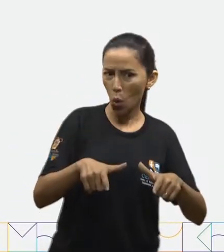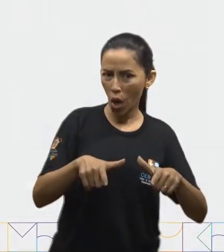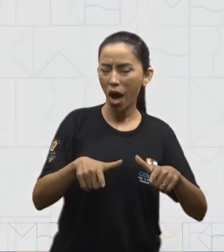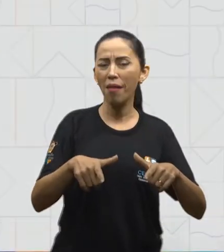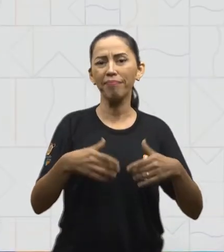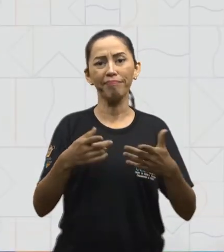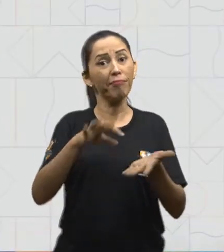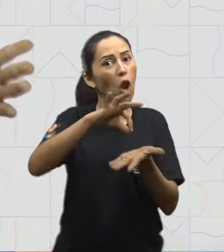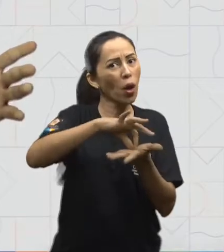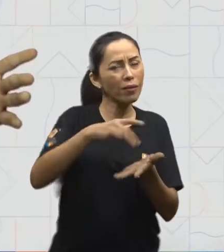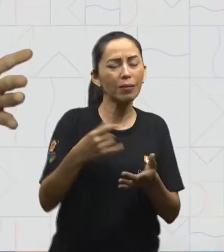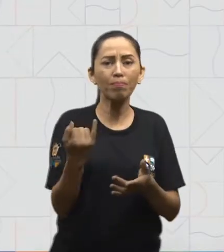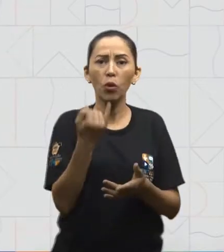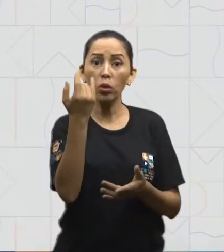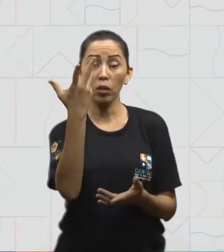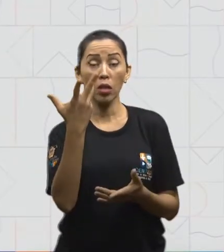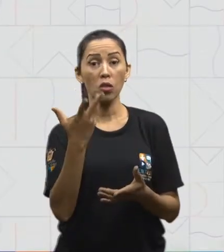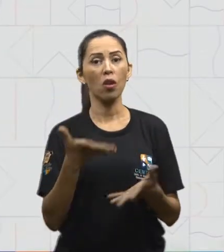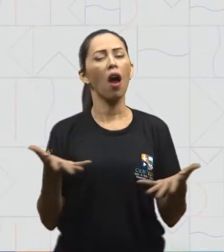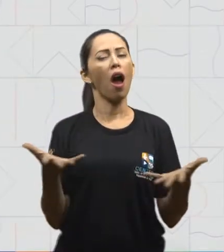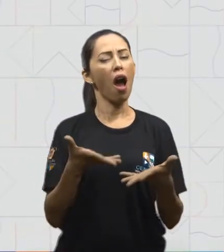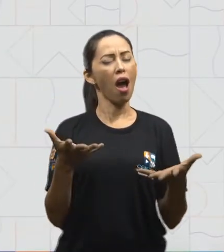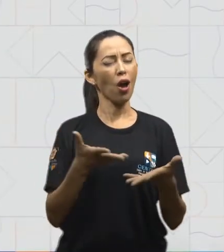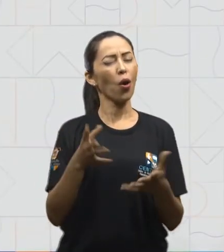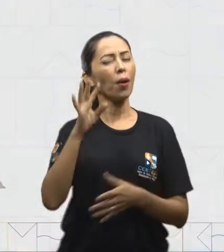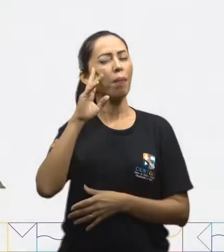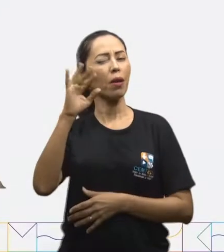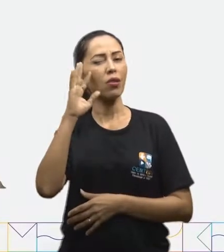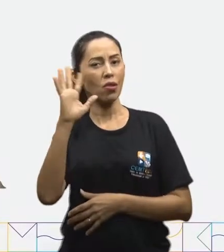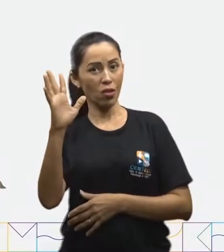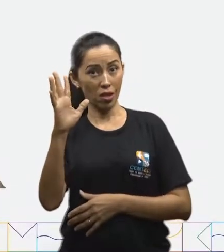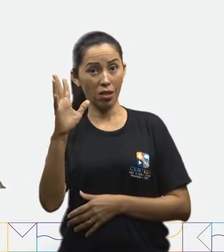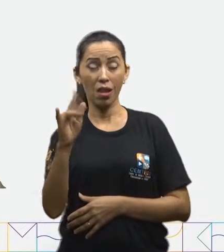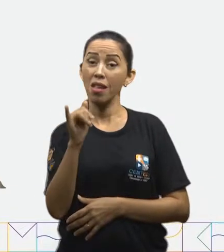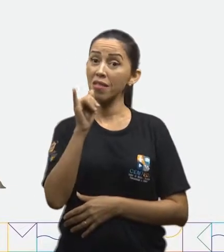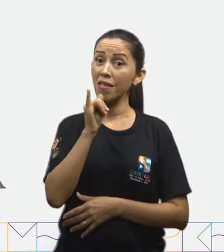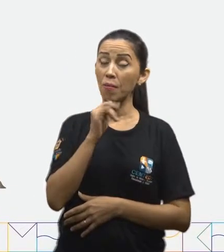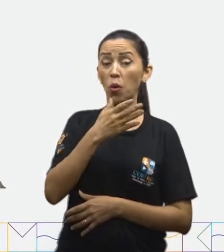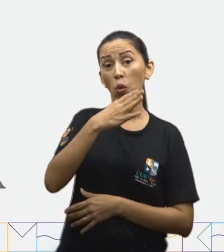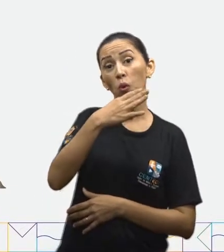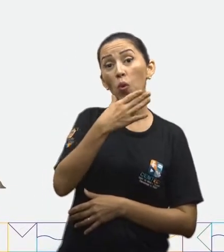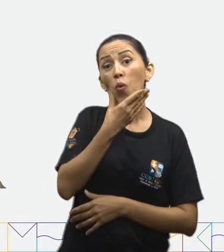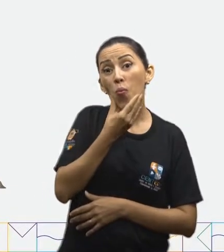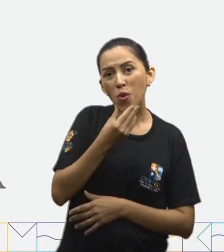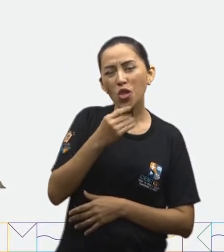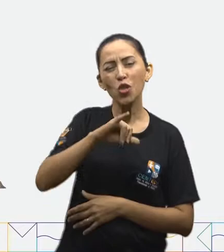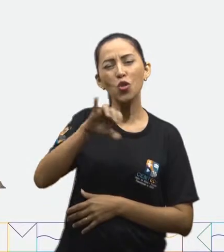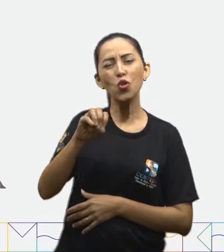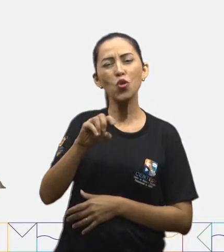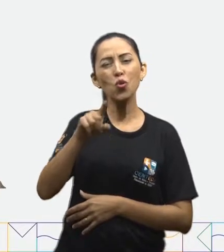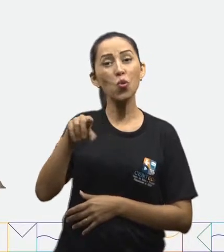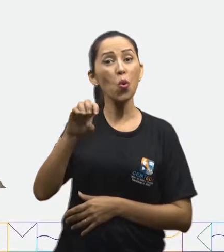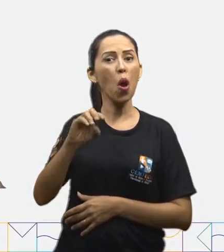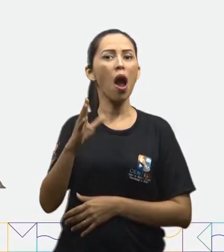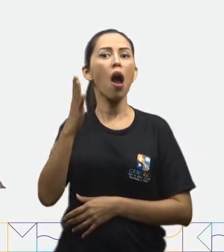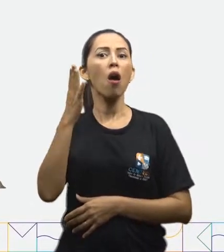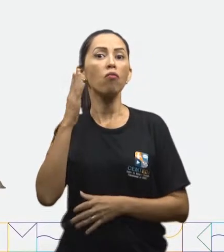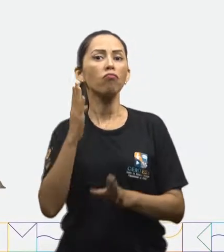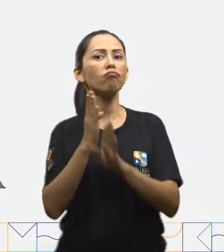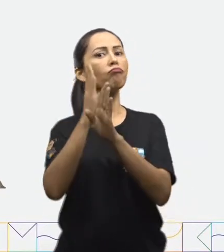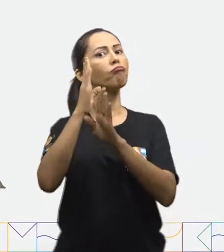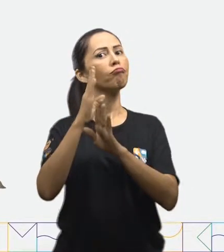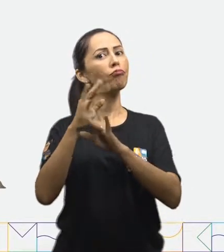outros. Imagine agora a seguinte situação. Joãozinho soube de um tesouro numa região